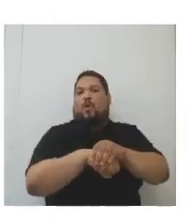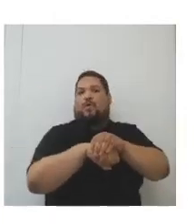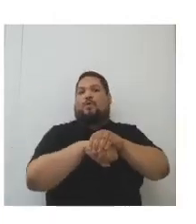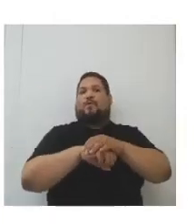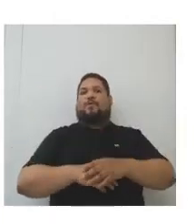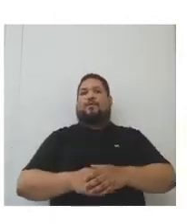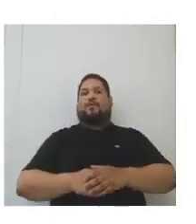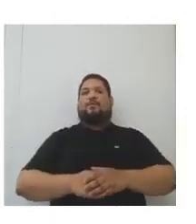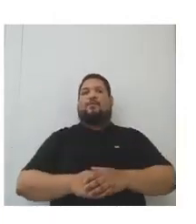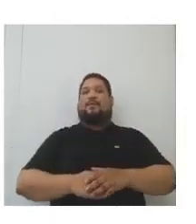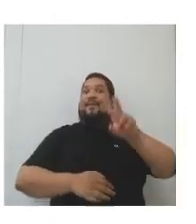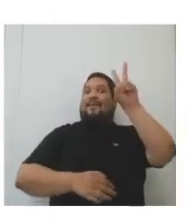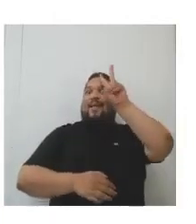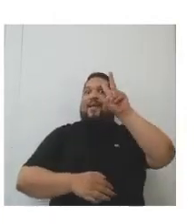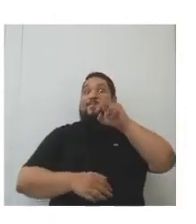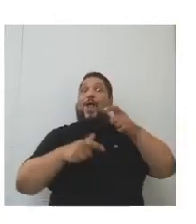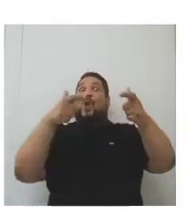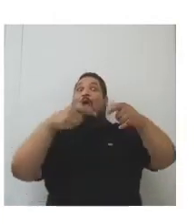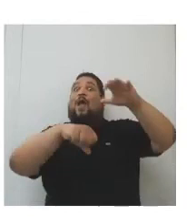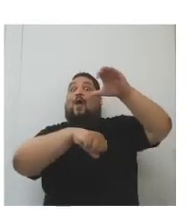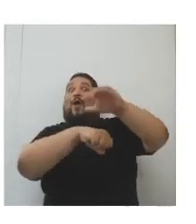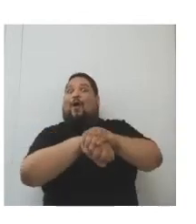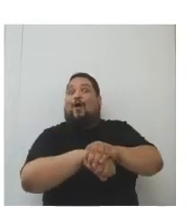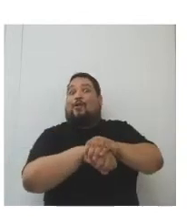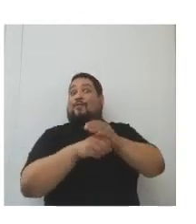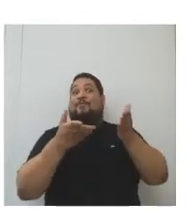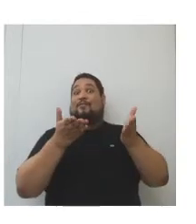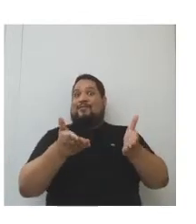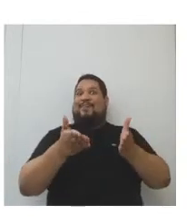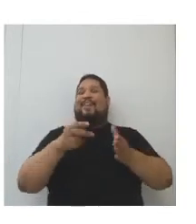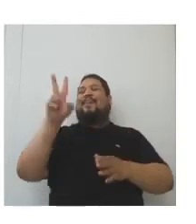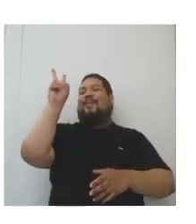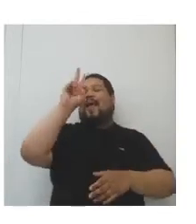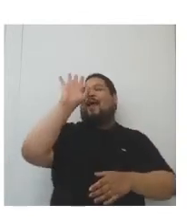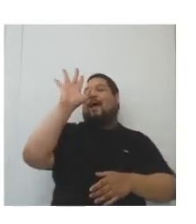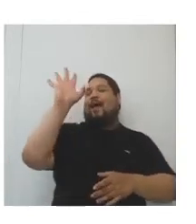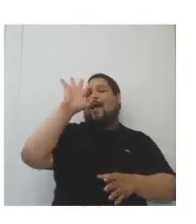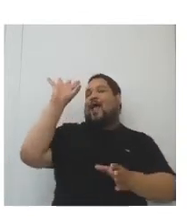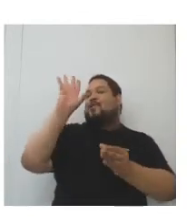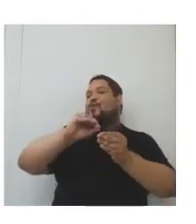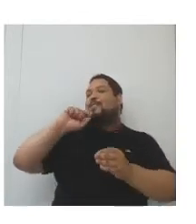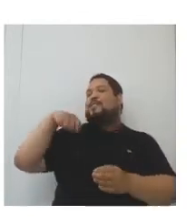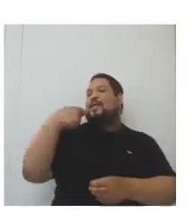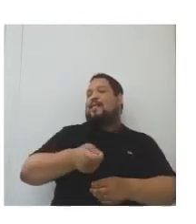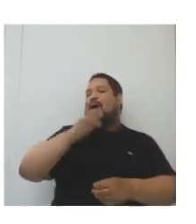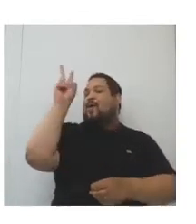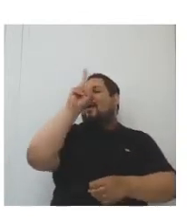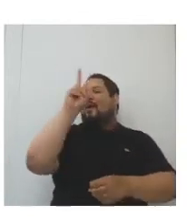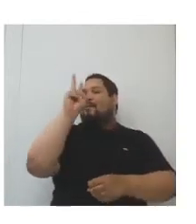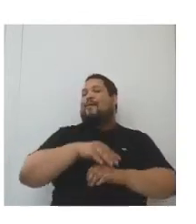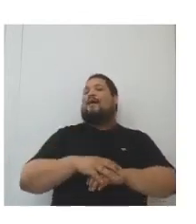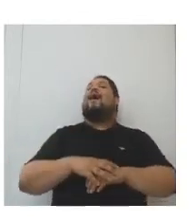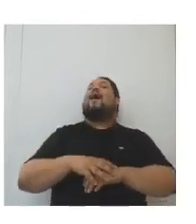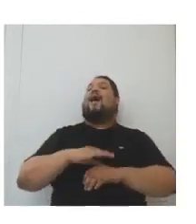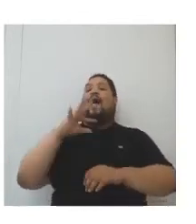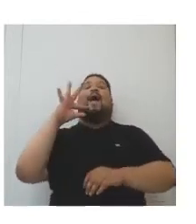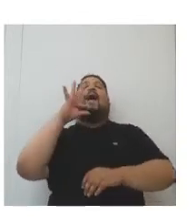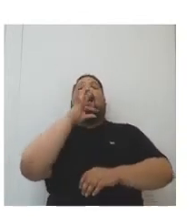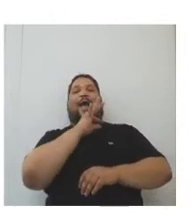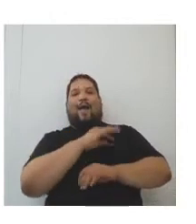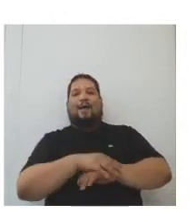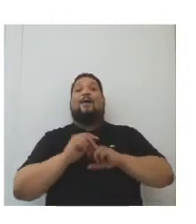Olha lá! Uma de suas colônias! Você já está imaginando que colônia é essa, não é verdade? Então,